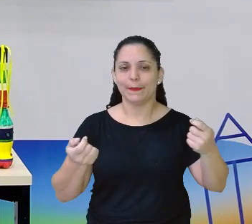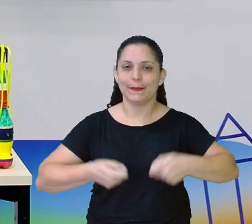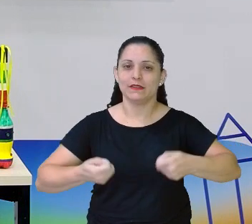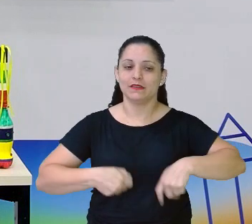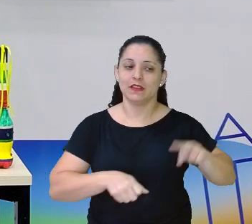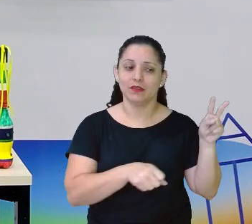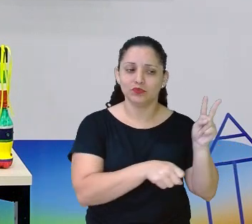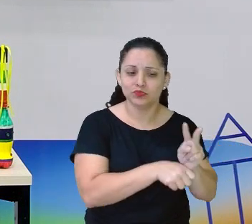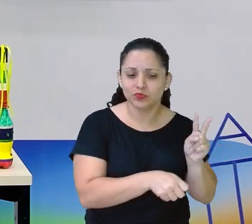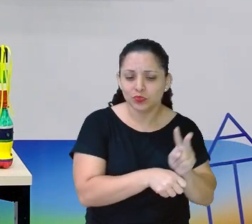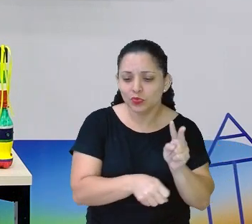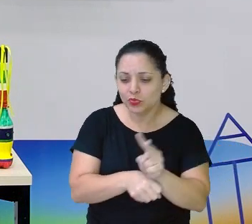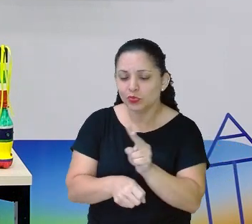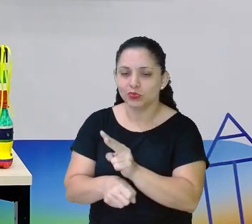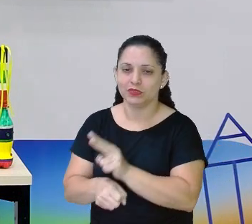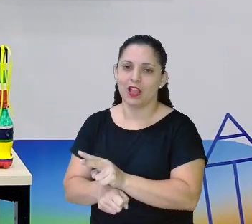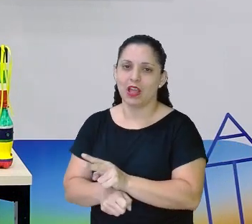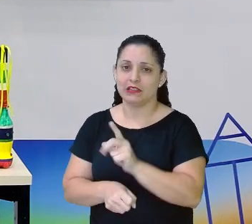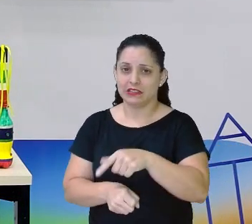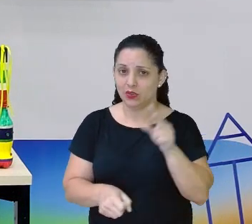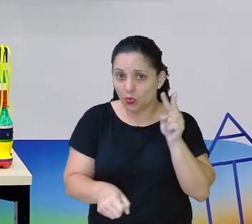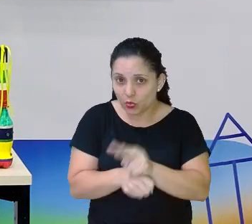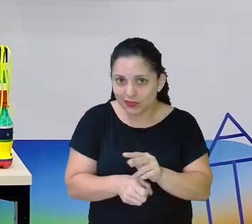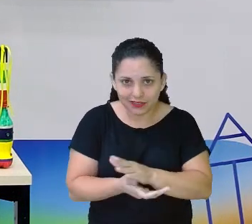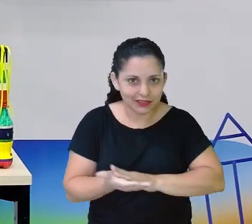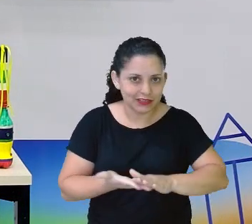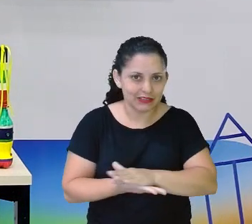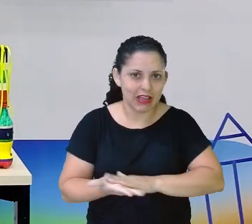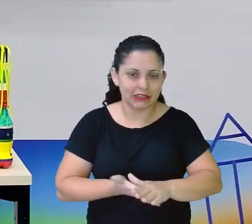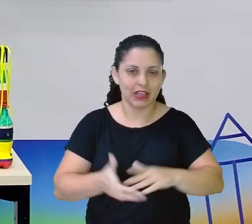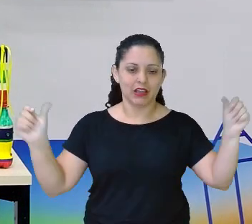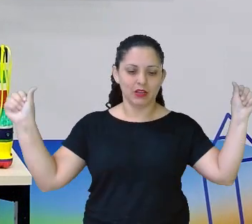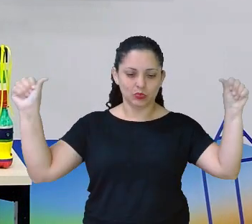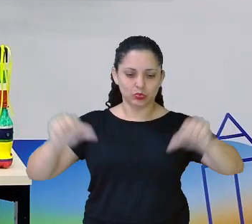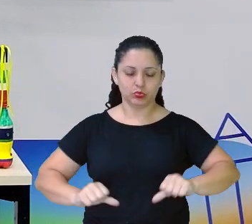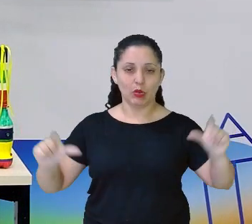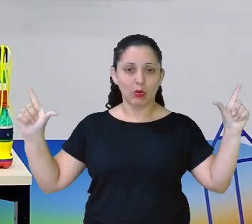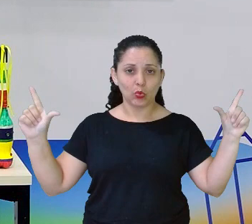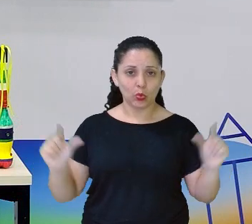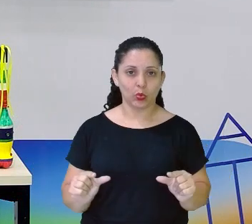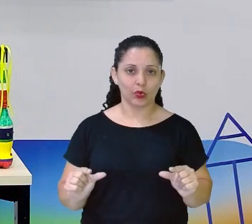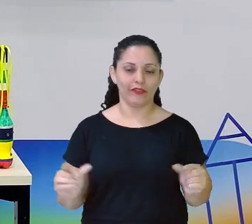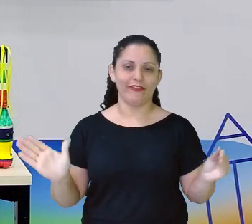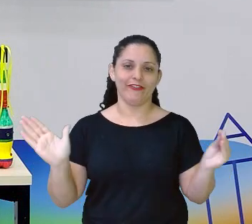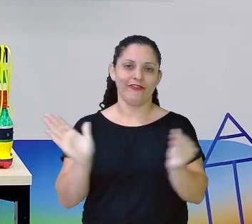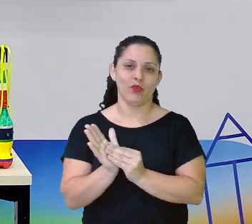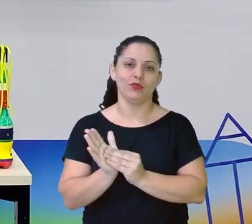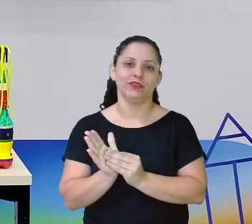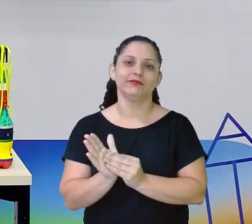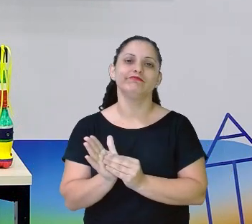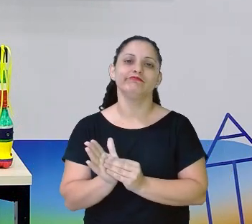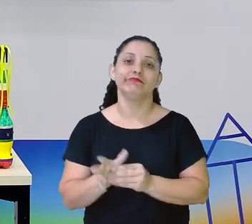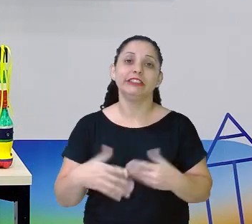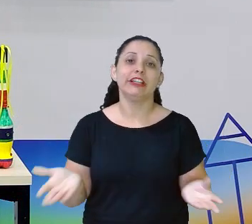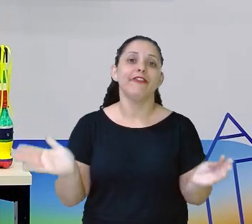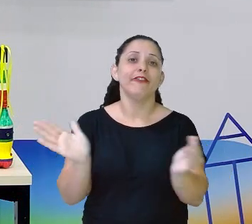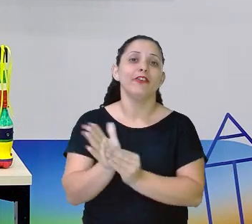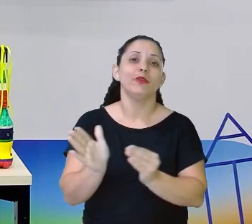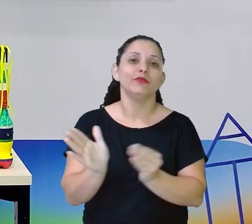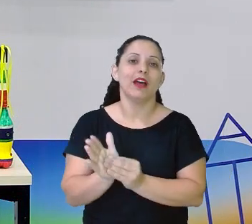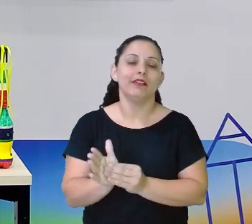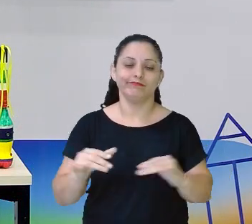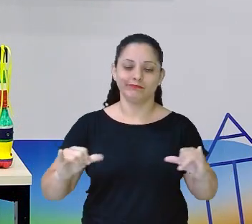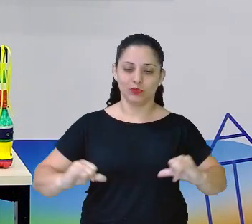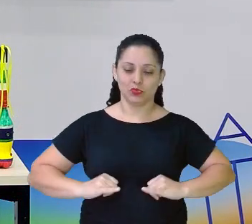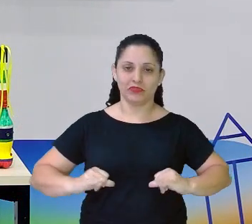preservar, porque senão vai chegar um momento que vai faltar. E se faltar, quem é que sofre na